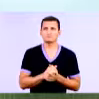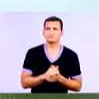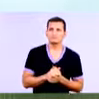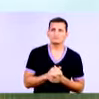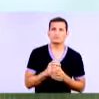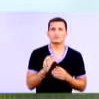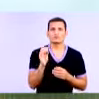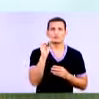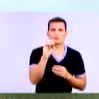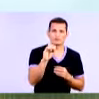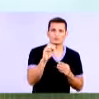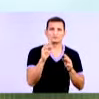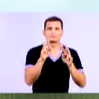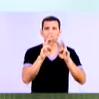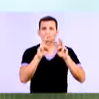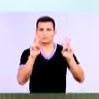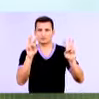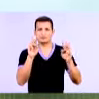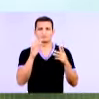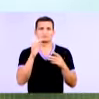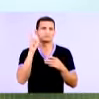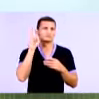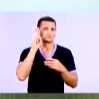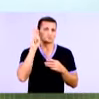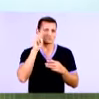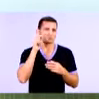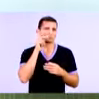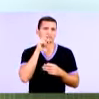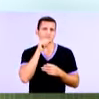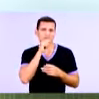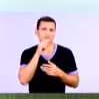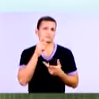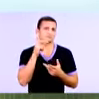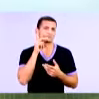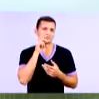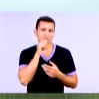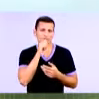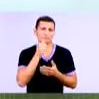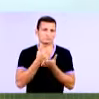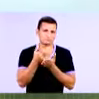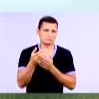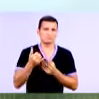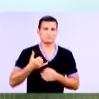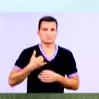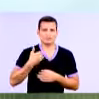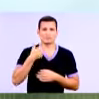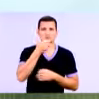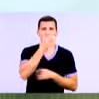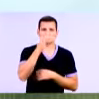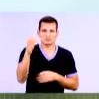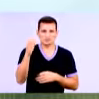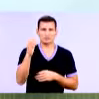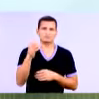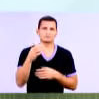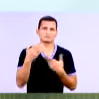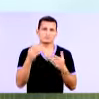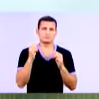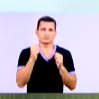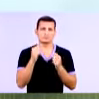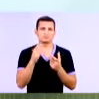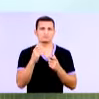colocando no ar um site sobre a história de Porto Velho está fazendo 100 anos, então posso pegar uma foto recente e de